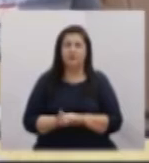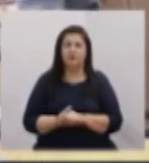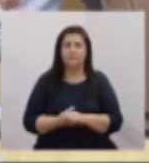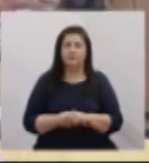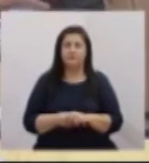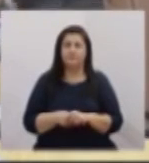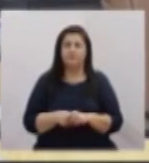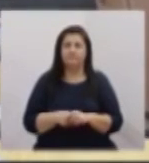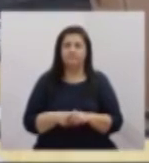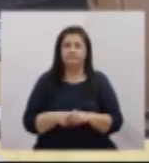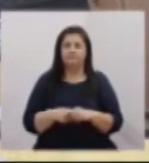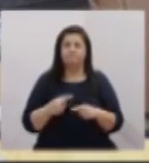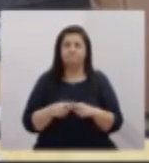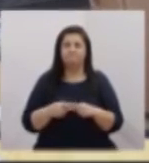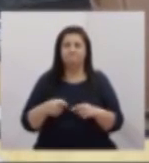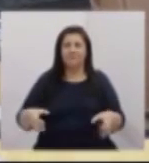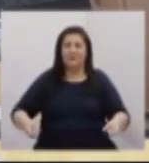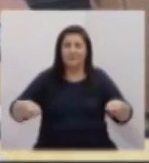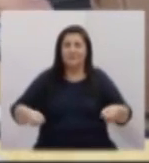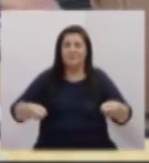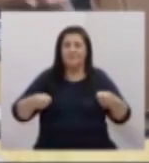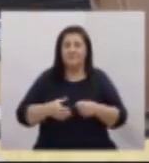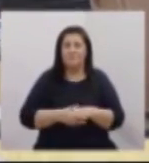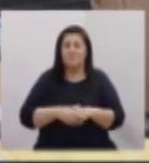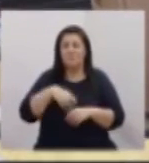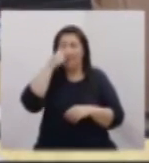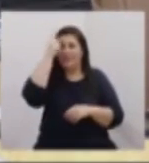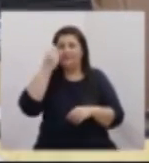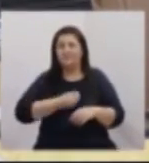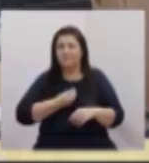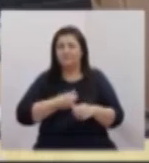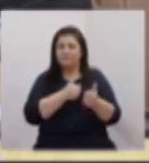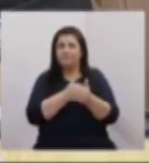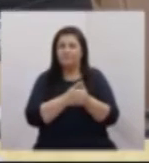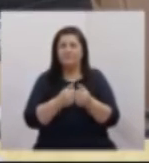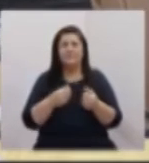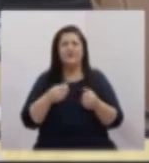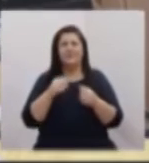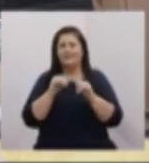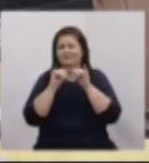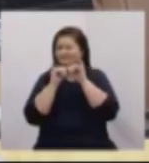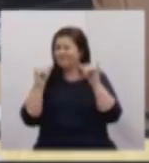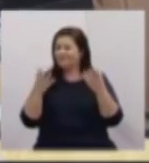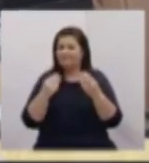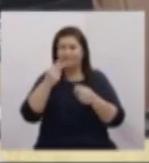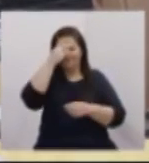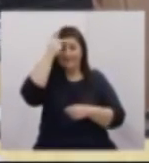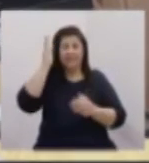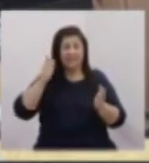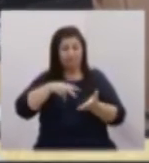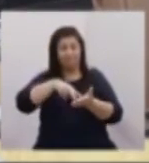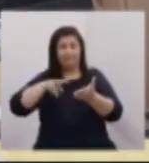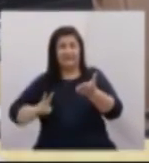as mercadorias, sendo que moradores relatam que muitas pessoas já caíram no local. Considerando que esse vereador